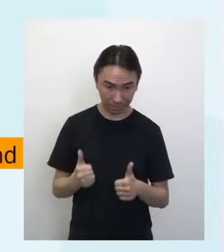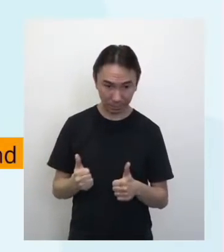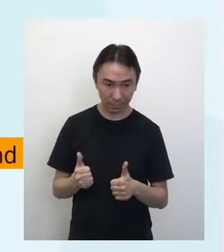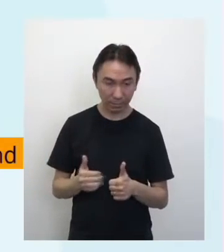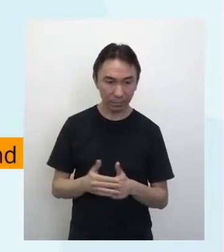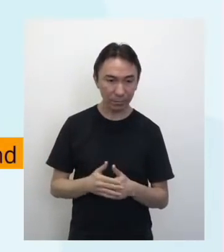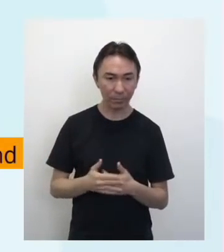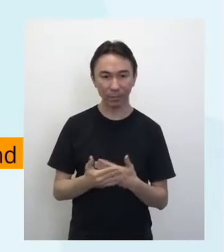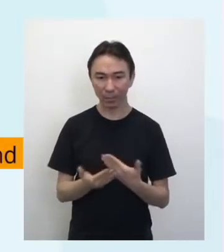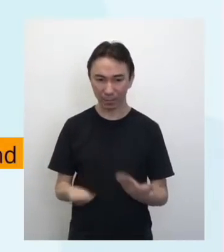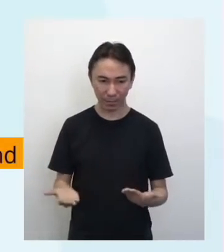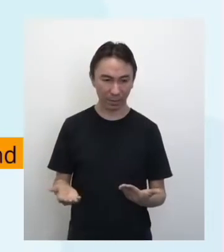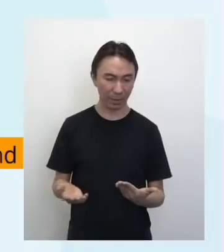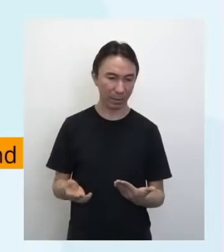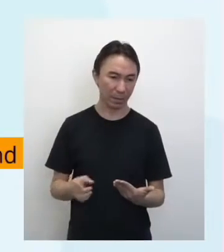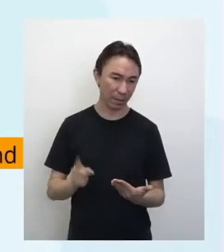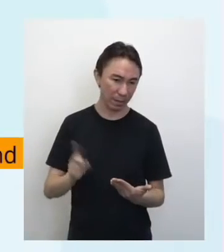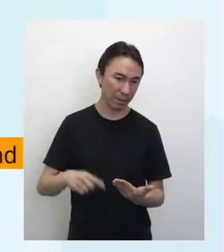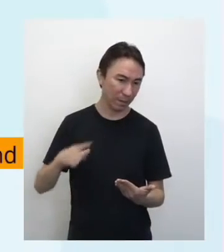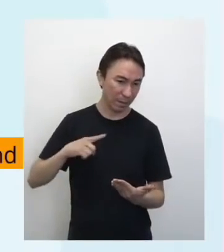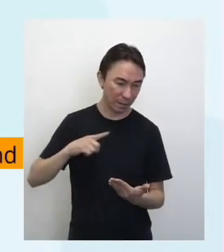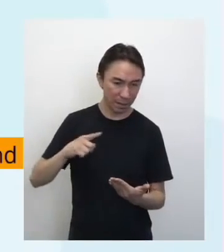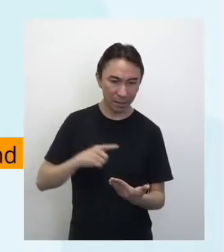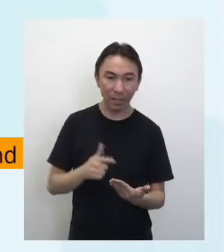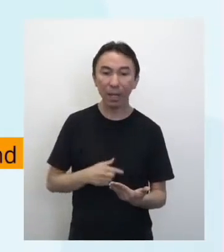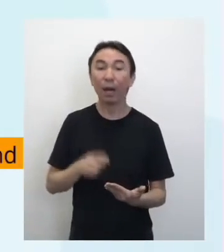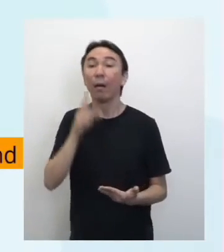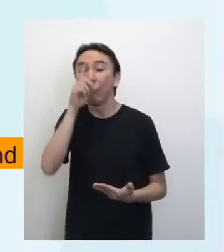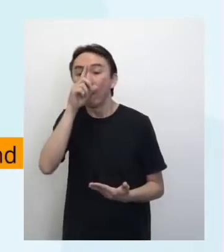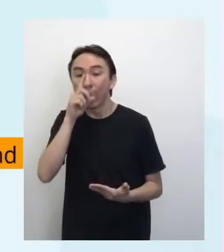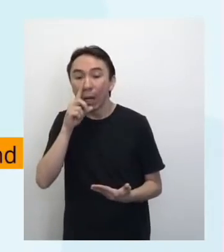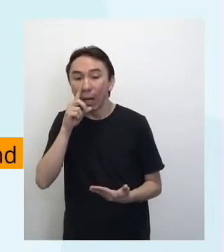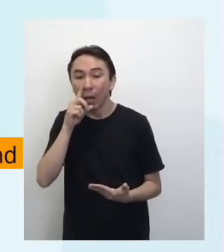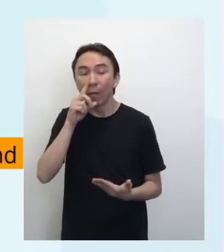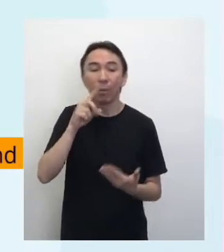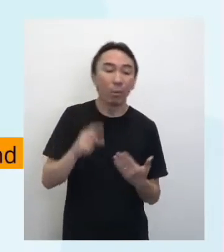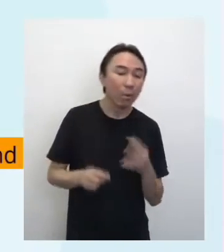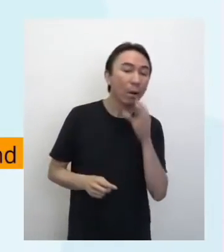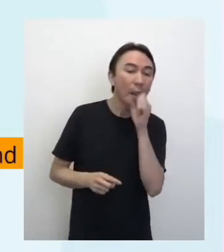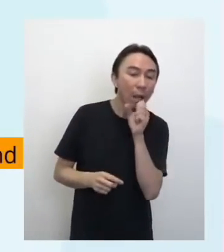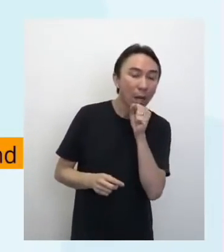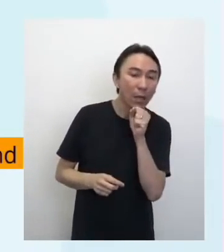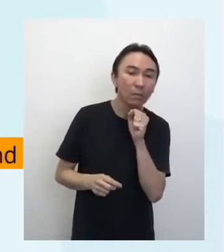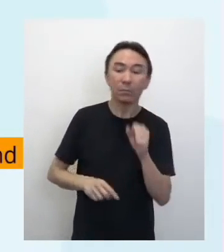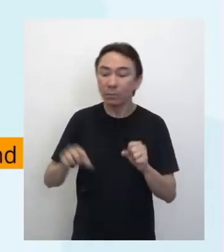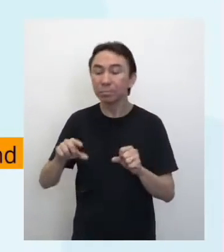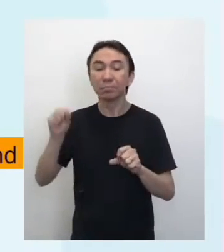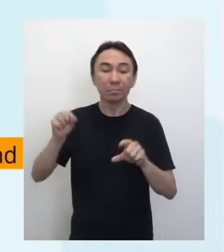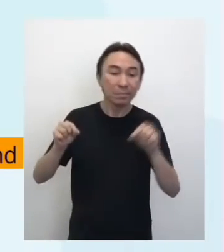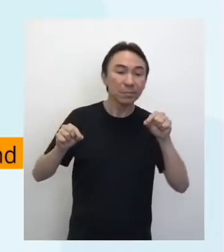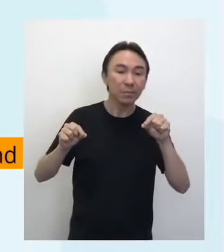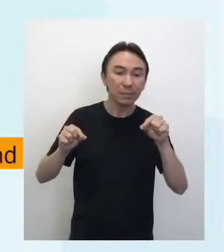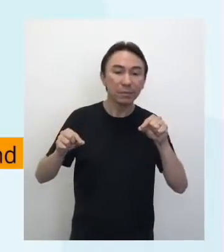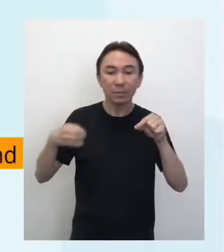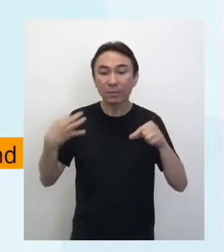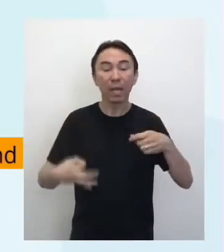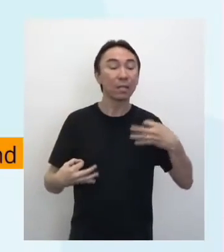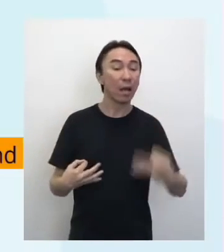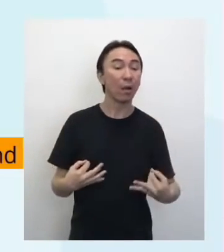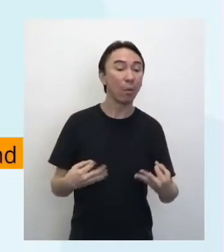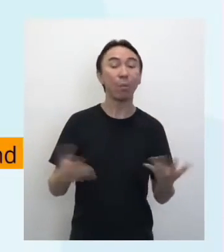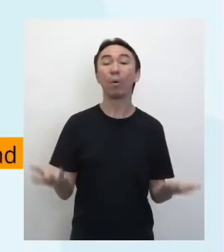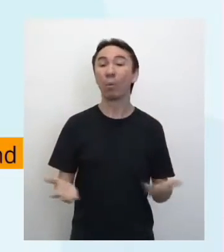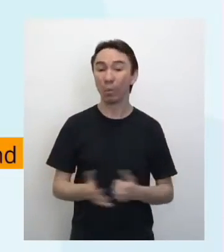aqui tem lá uma opção Laranjinha e uma opção amarelinha vocês vão escolher qual dos dois Aqui de acordo com que a gente